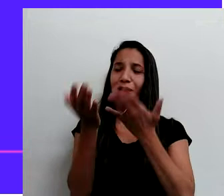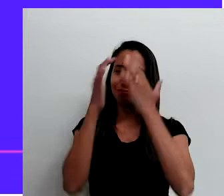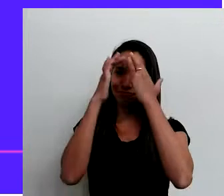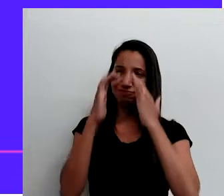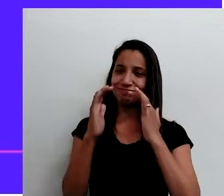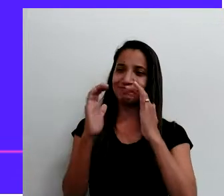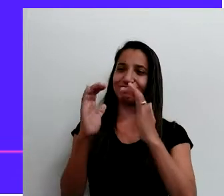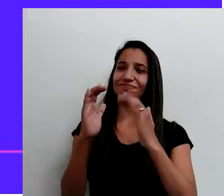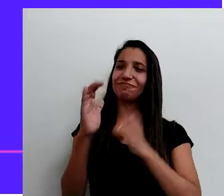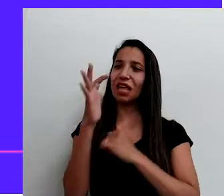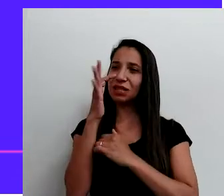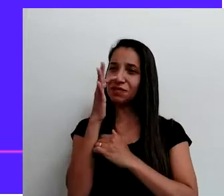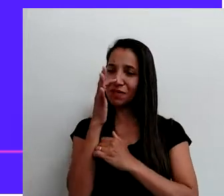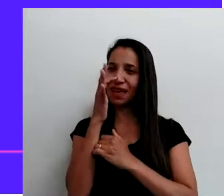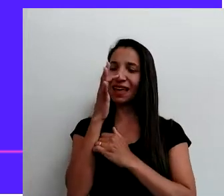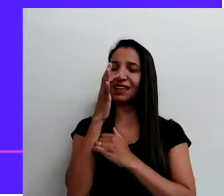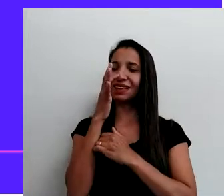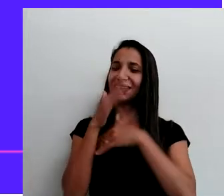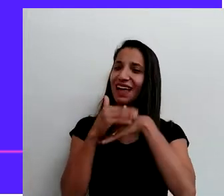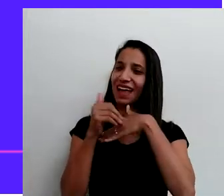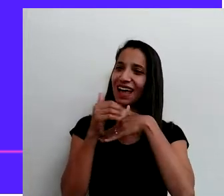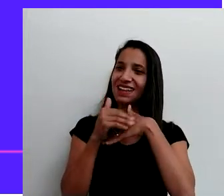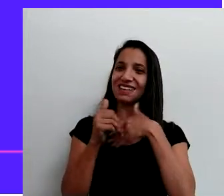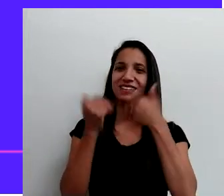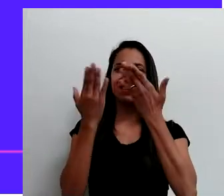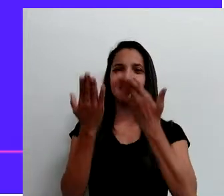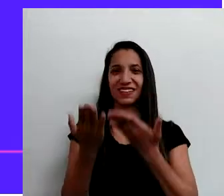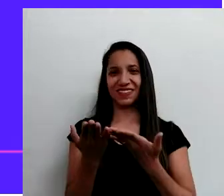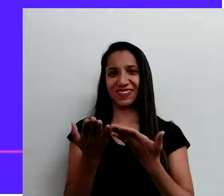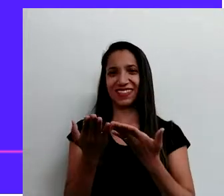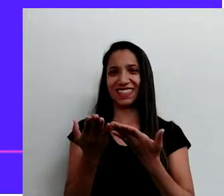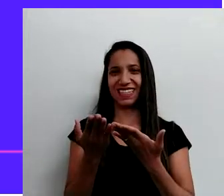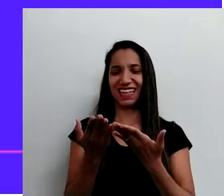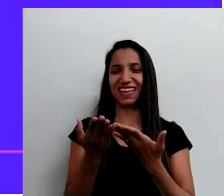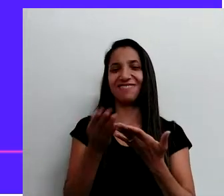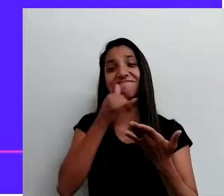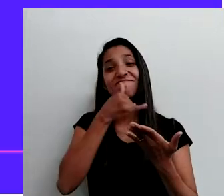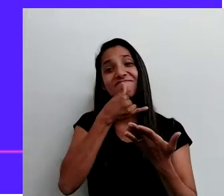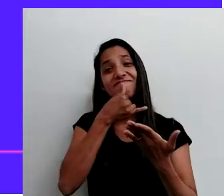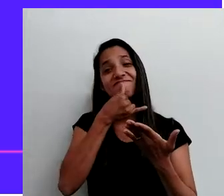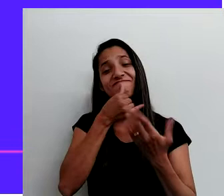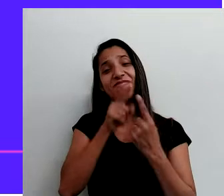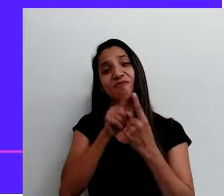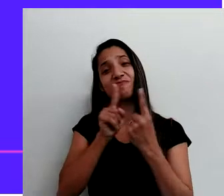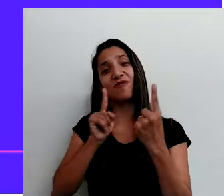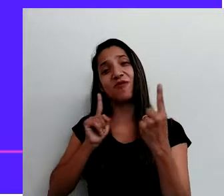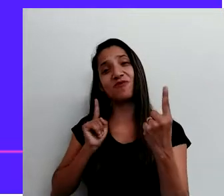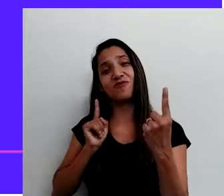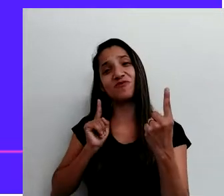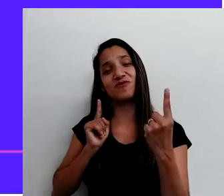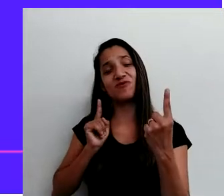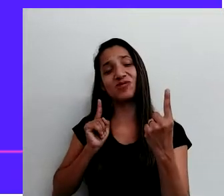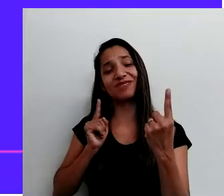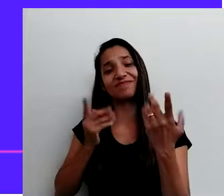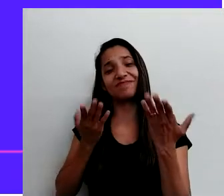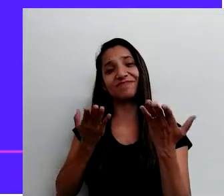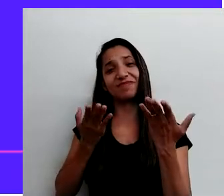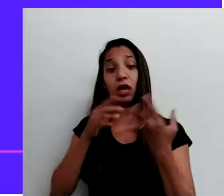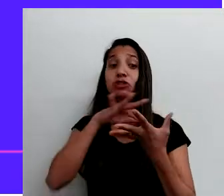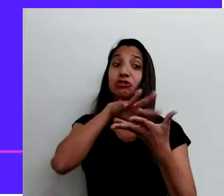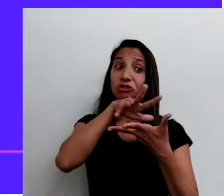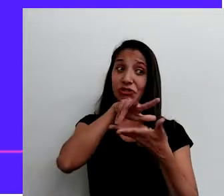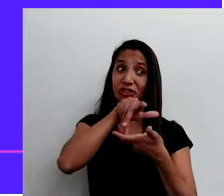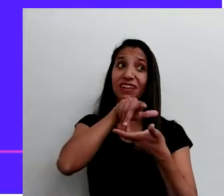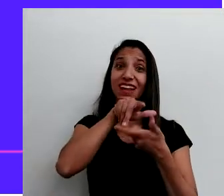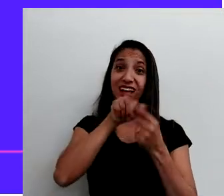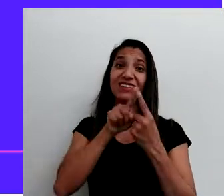por você igualmente, em que pese as distâncias, né, do tempo e geográficas. Muito obrigada